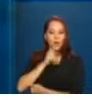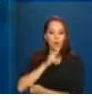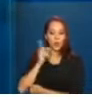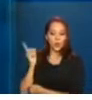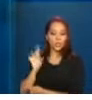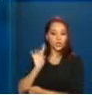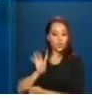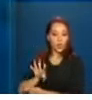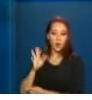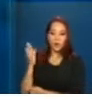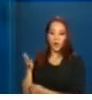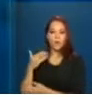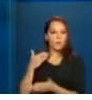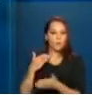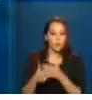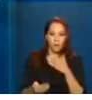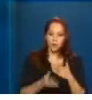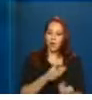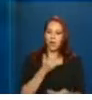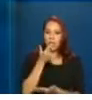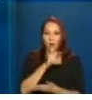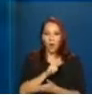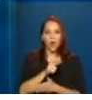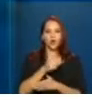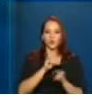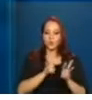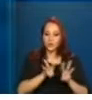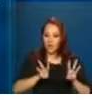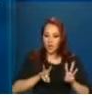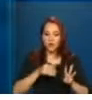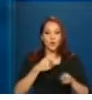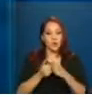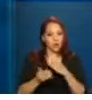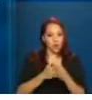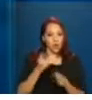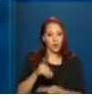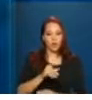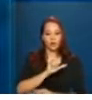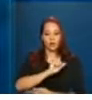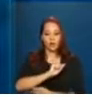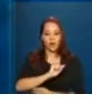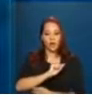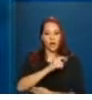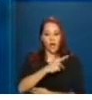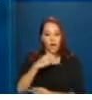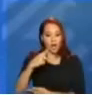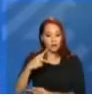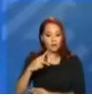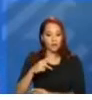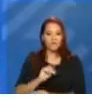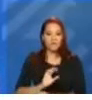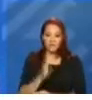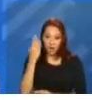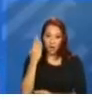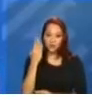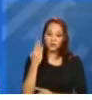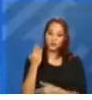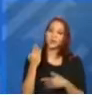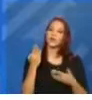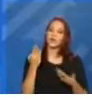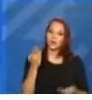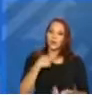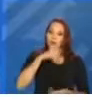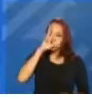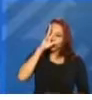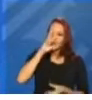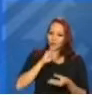isso. Qualquer outro site ou app é falso. E, pelo que eu estou entendendo